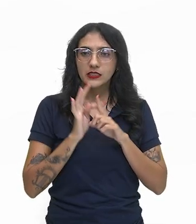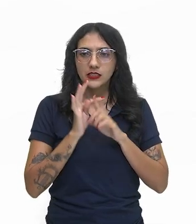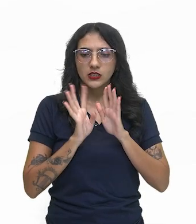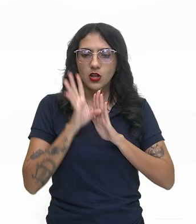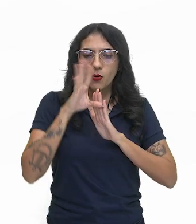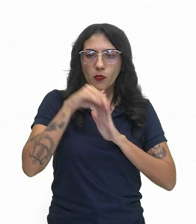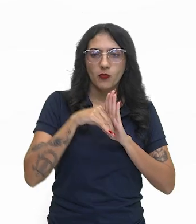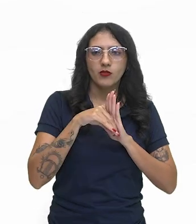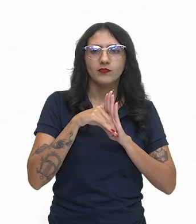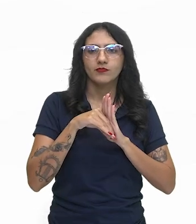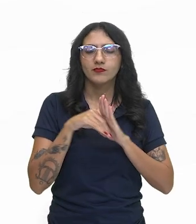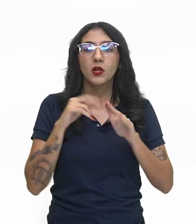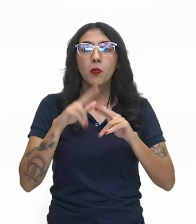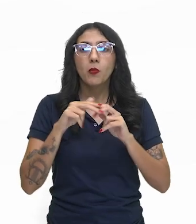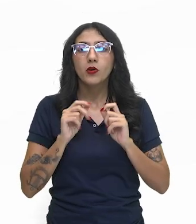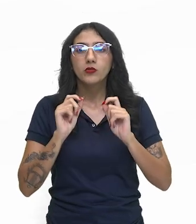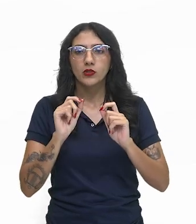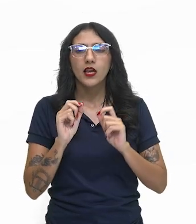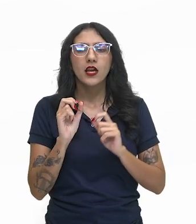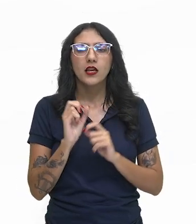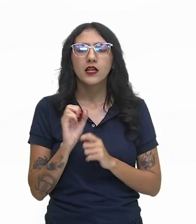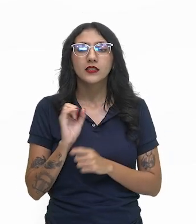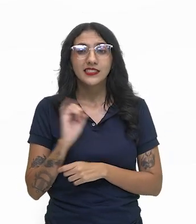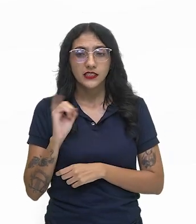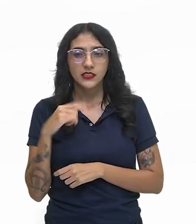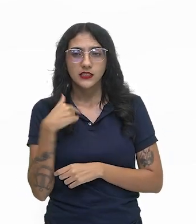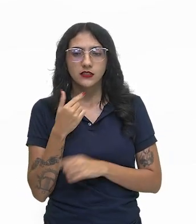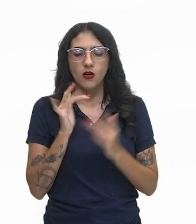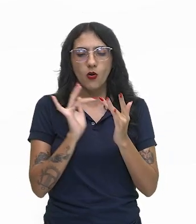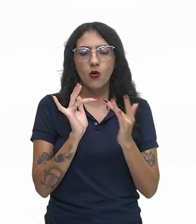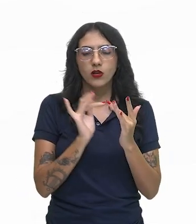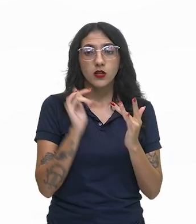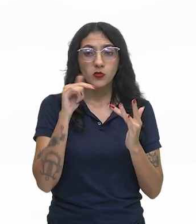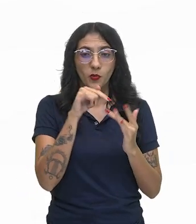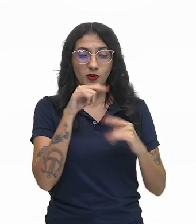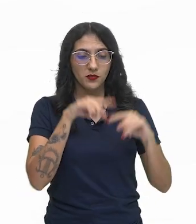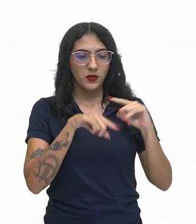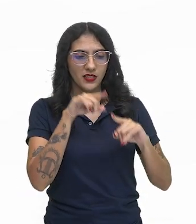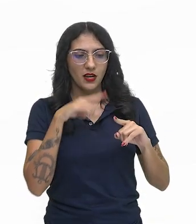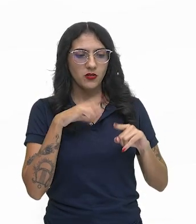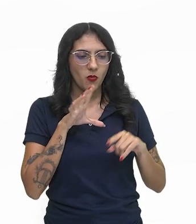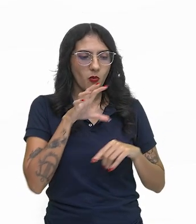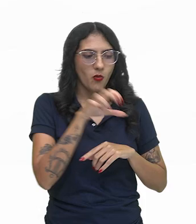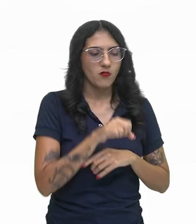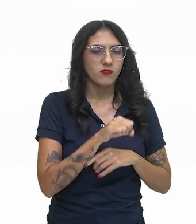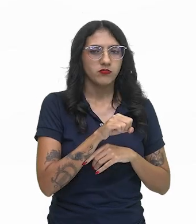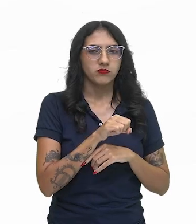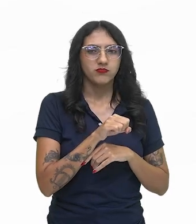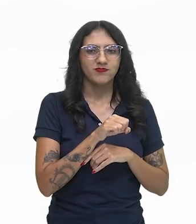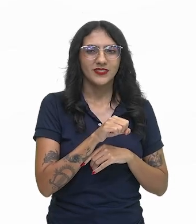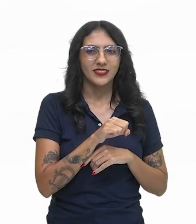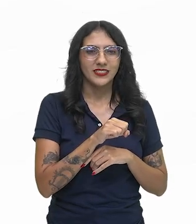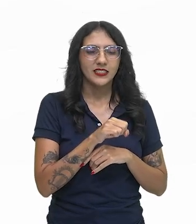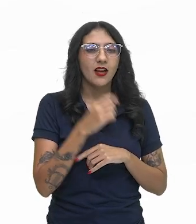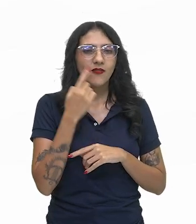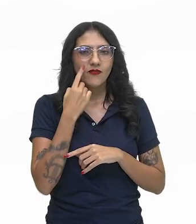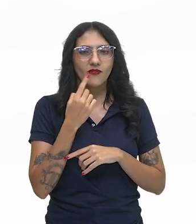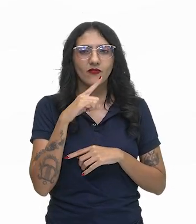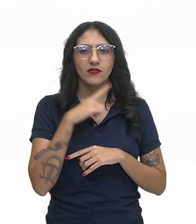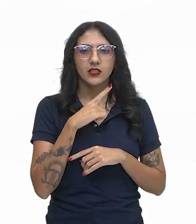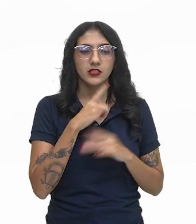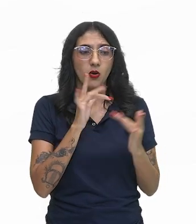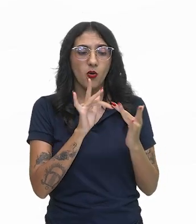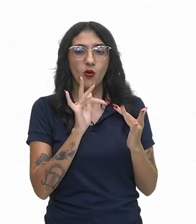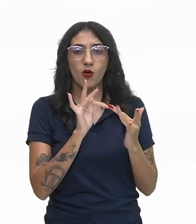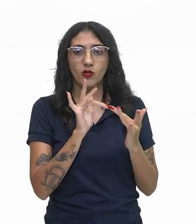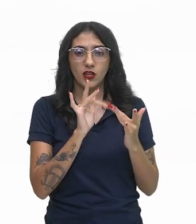que nós sentimos o quê na condução? Vai ocorrer uma energia térmica que passa de